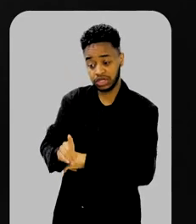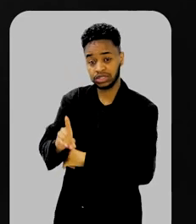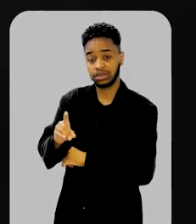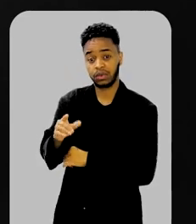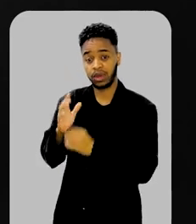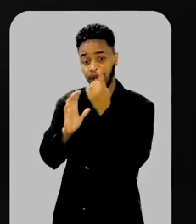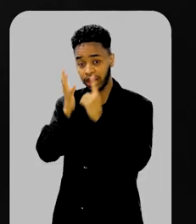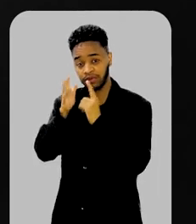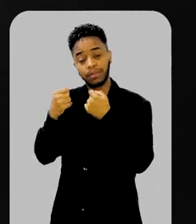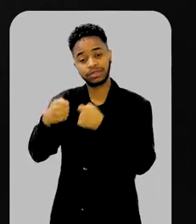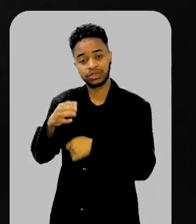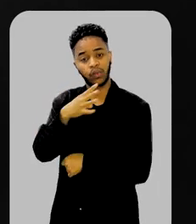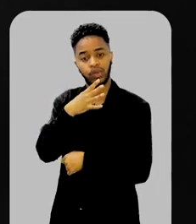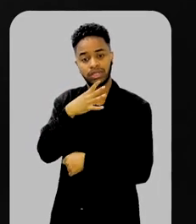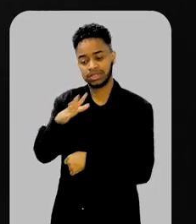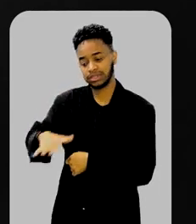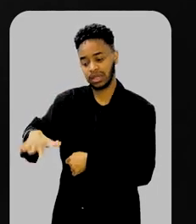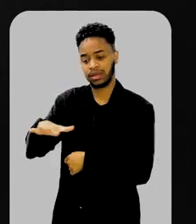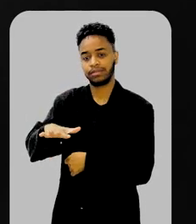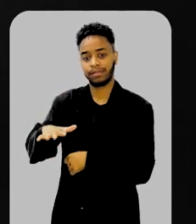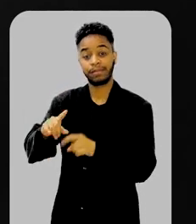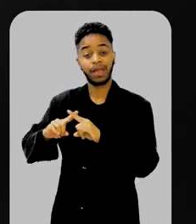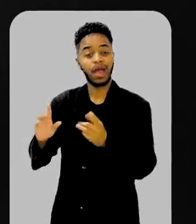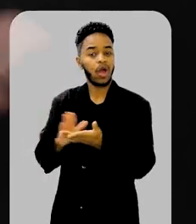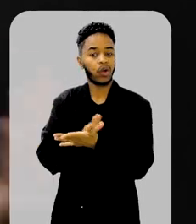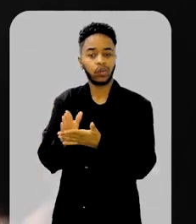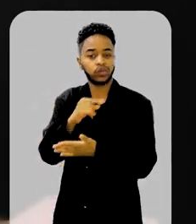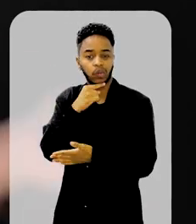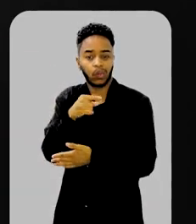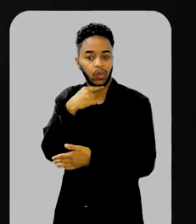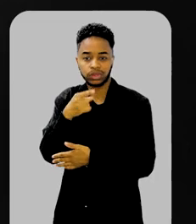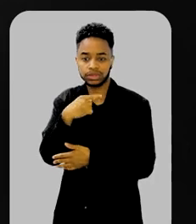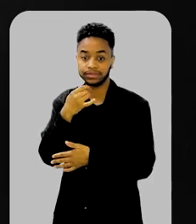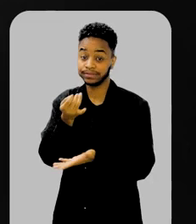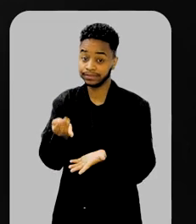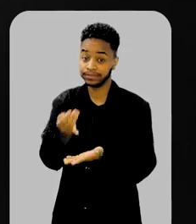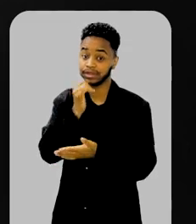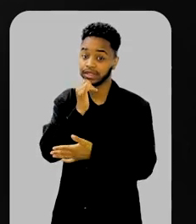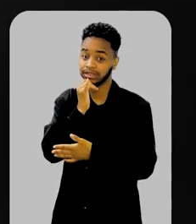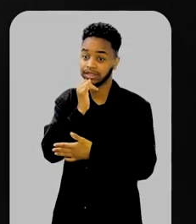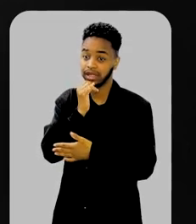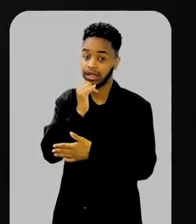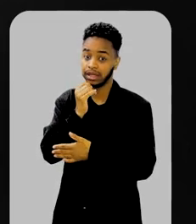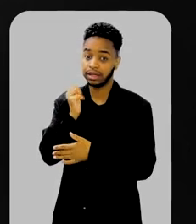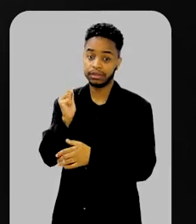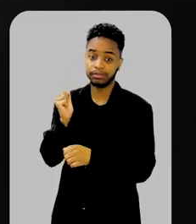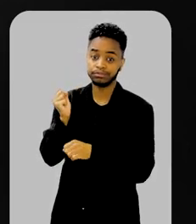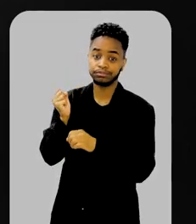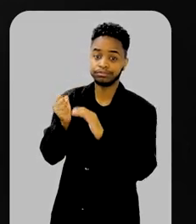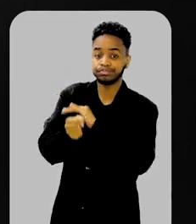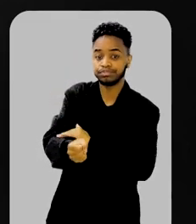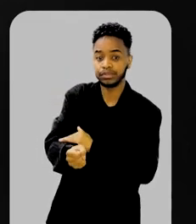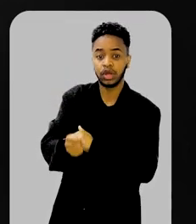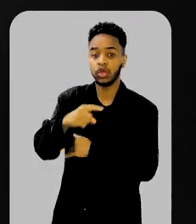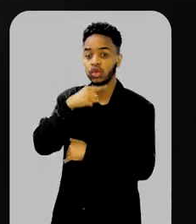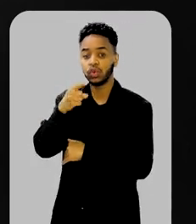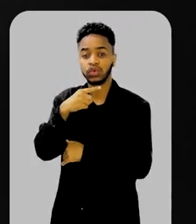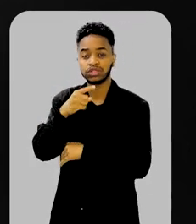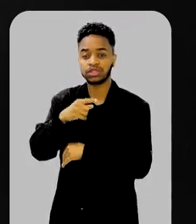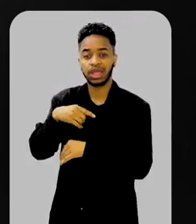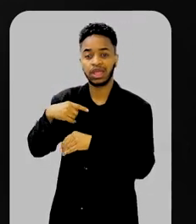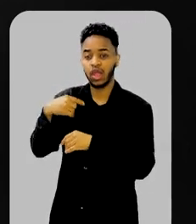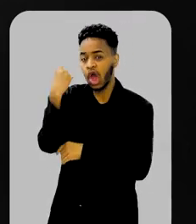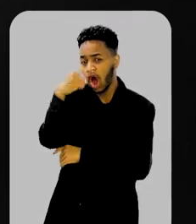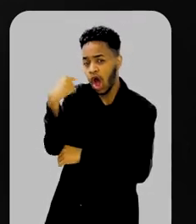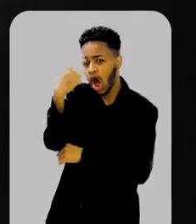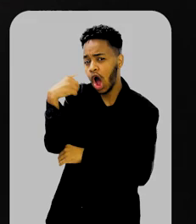precisa est ali no chão da fáb porque você precisa ter essa rodagem Uhum E muitos não conseguem ter rodagem tô pegando o teu Raco do Barracão de estar no barracão